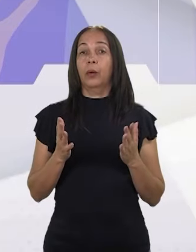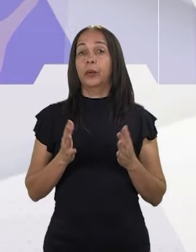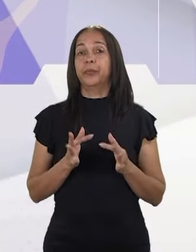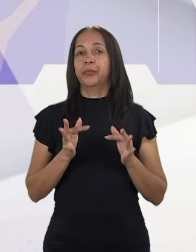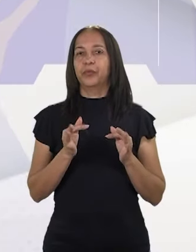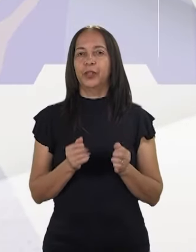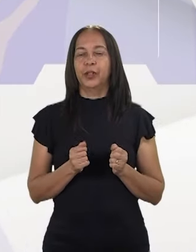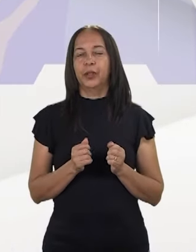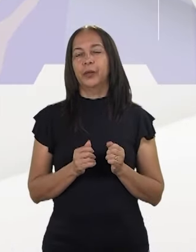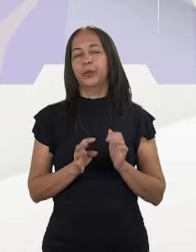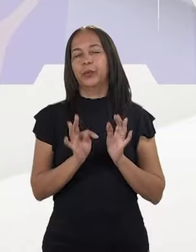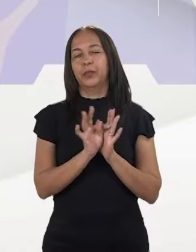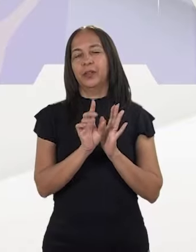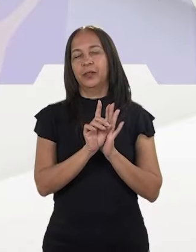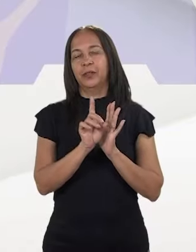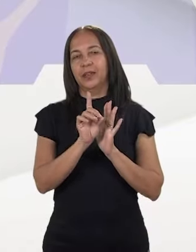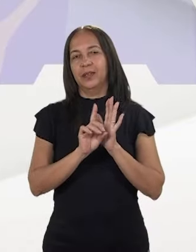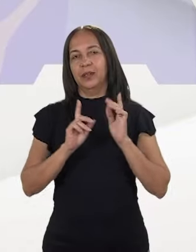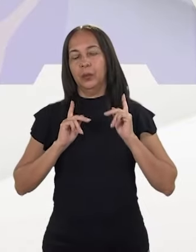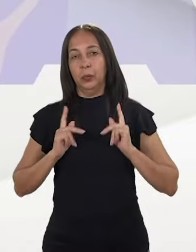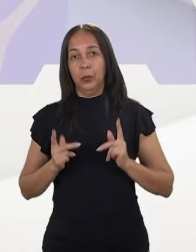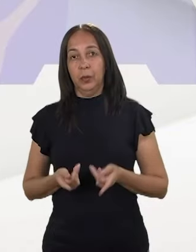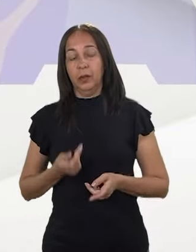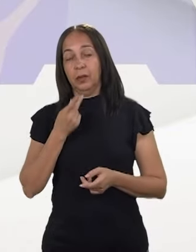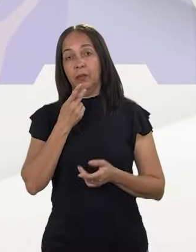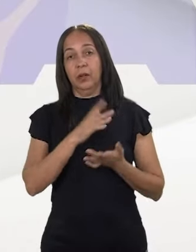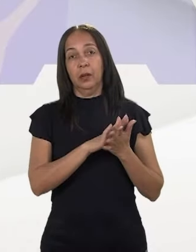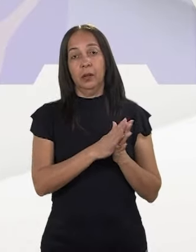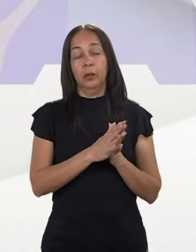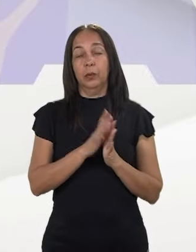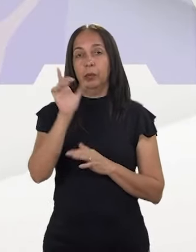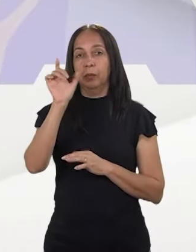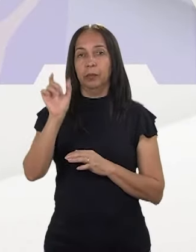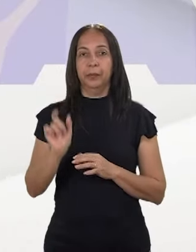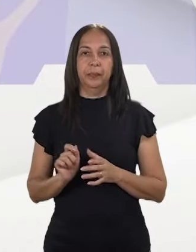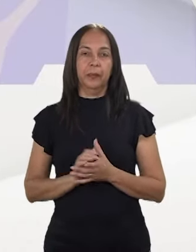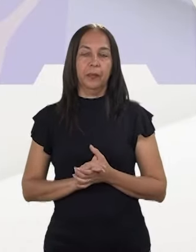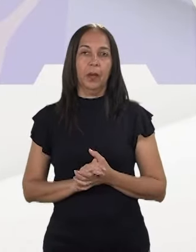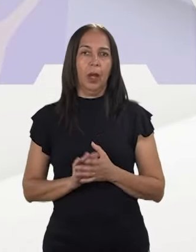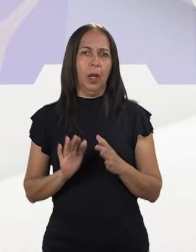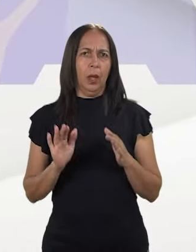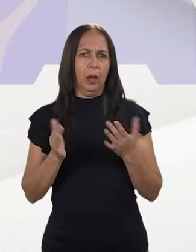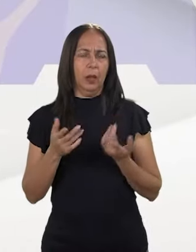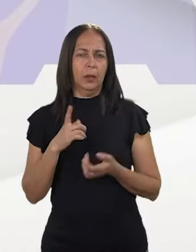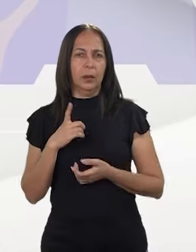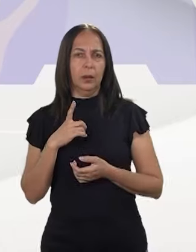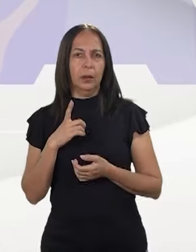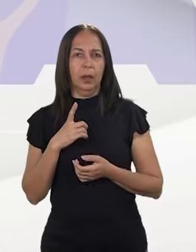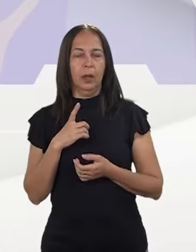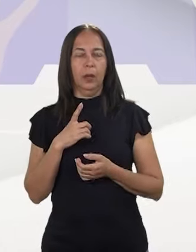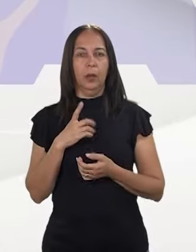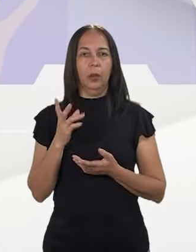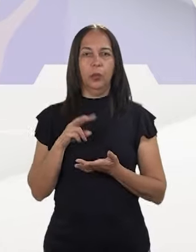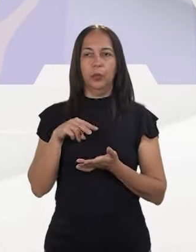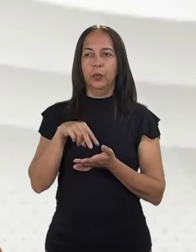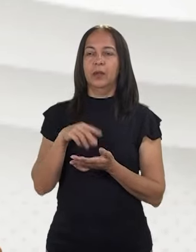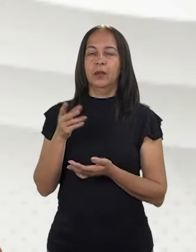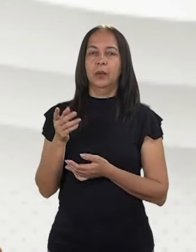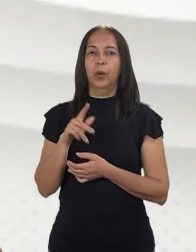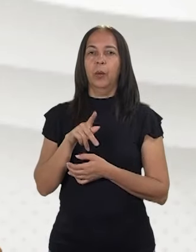chegamos ao quinto e último bloco do programa TV DH que nesta edição fala sobre racismo algorítmico para isso contamos com a